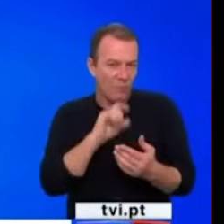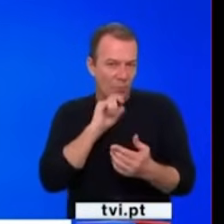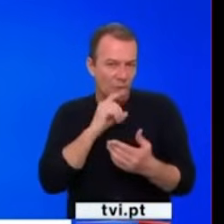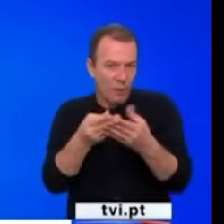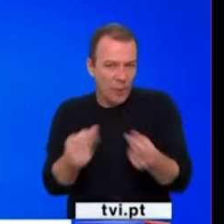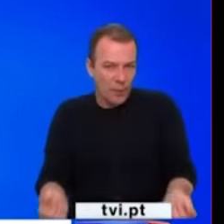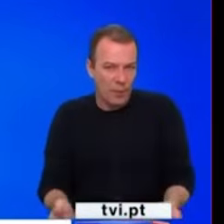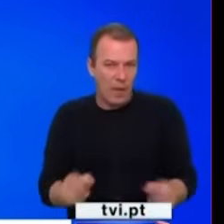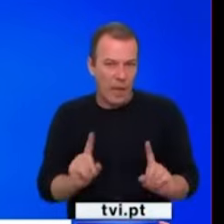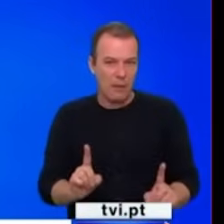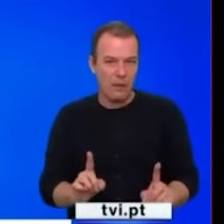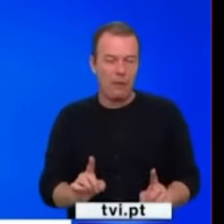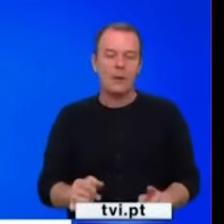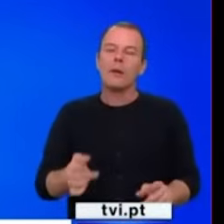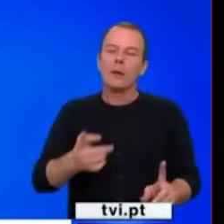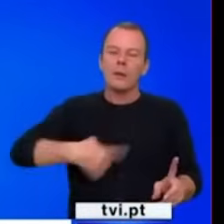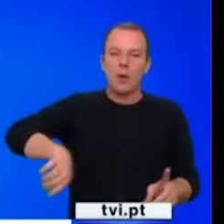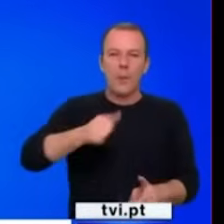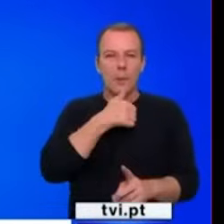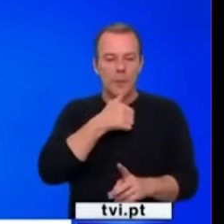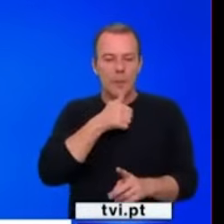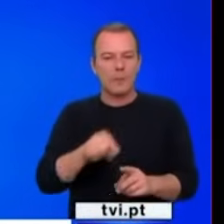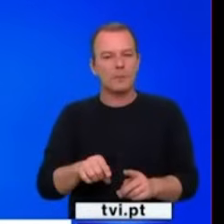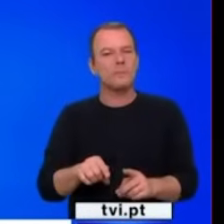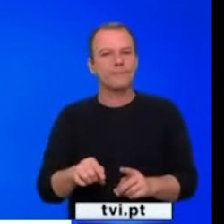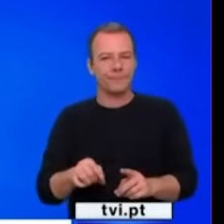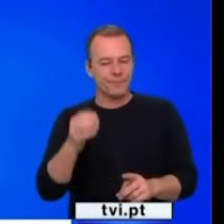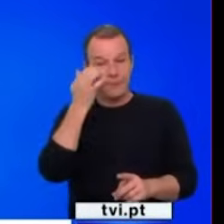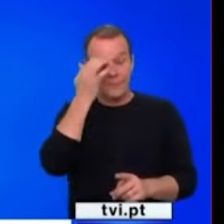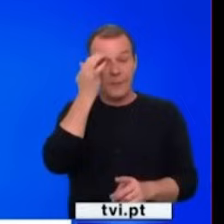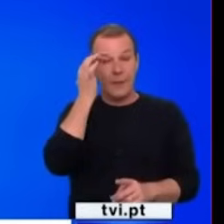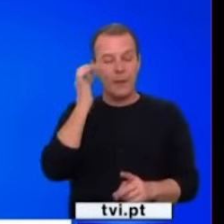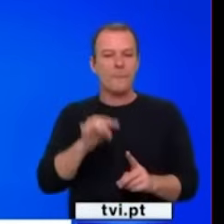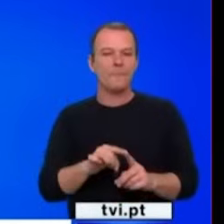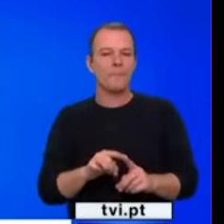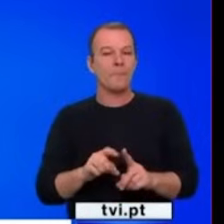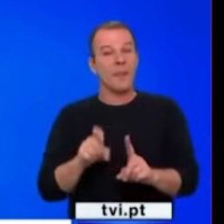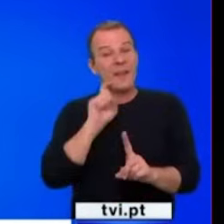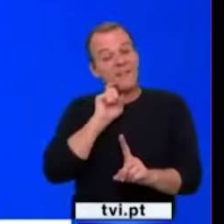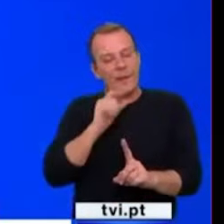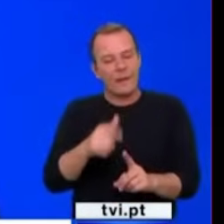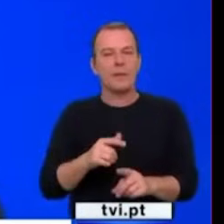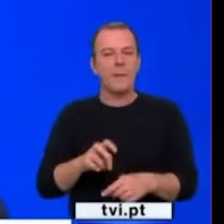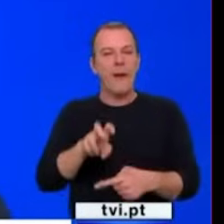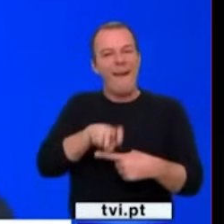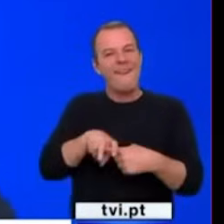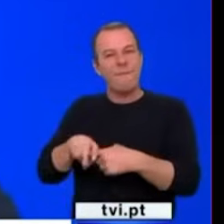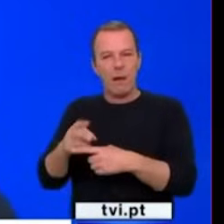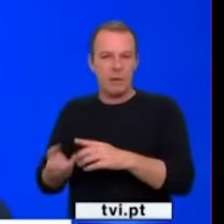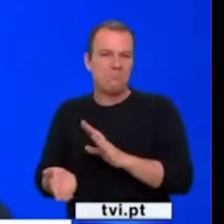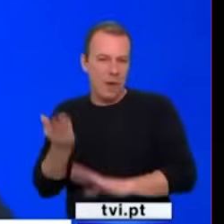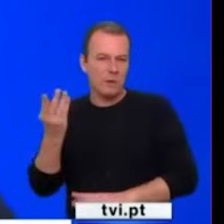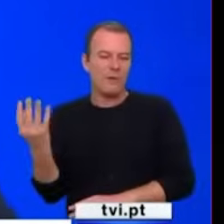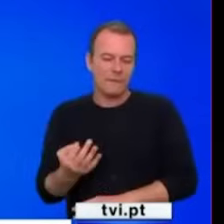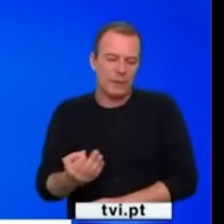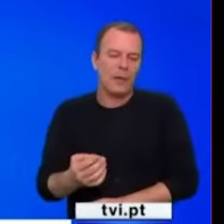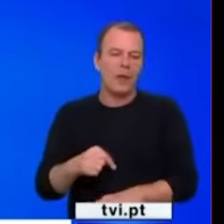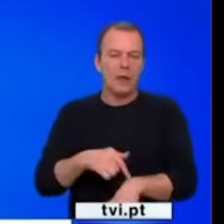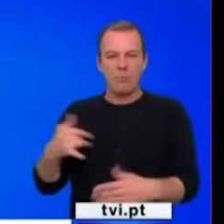nós temos nós temos defend temos defend das vag aumento das vagas Elas têm